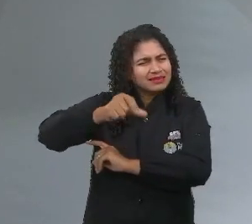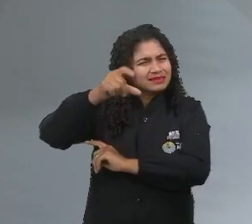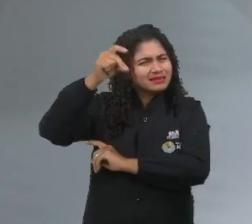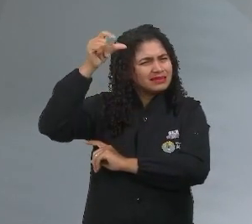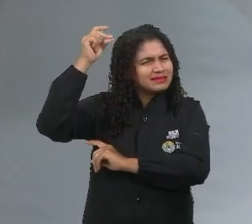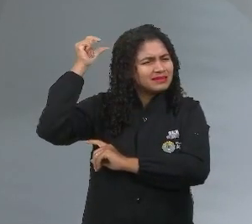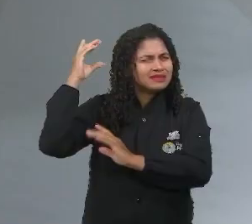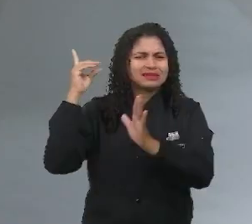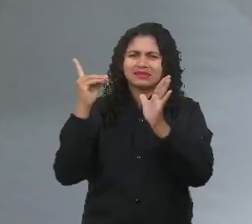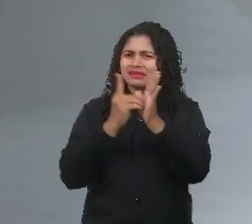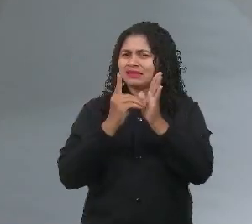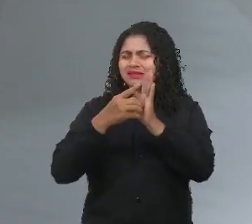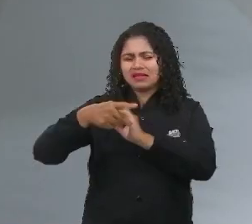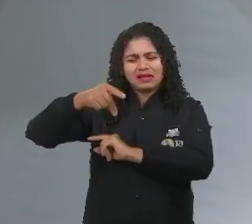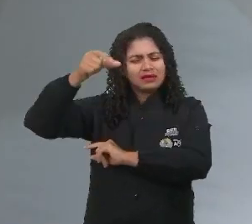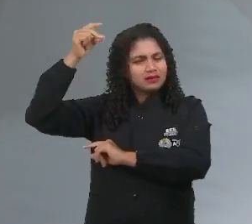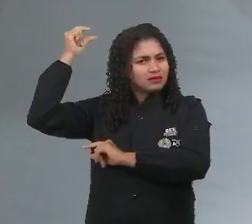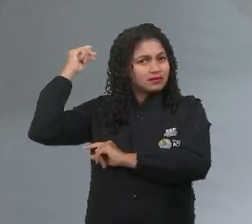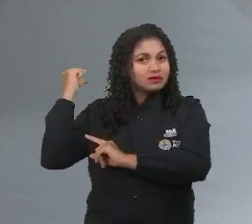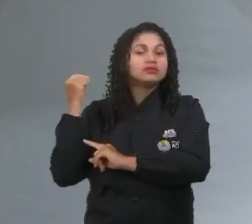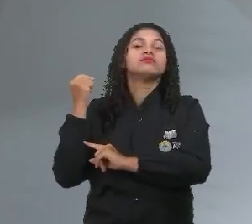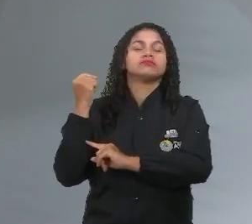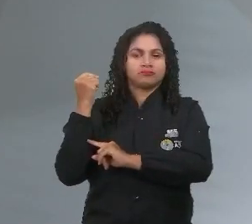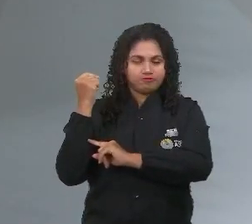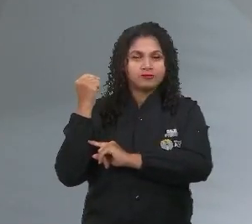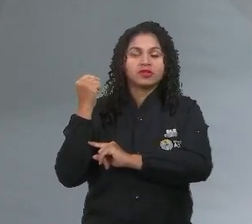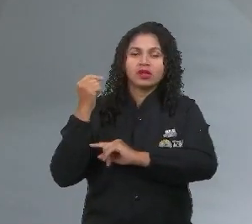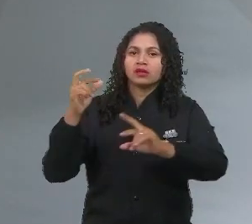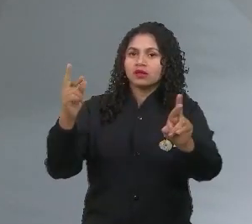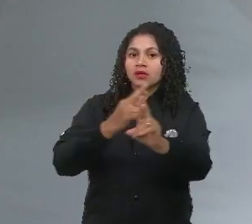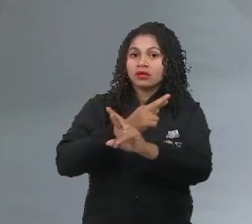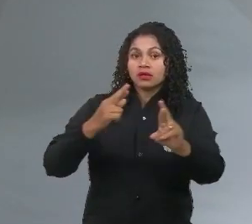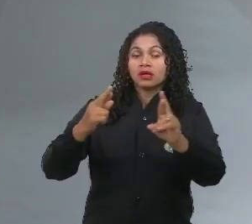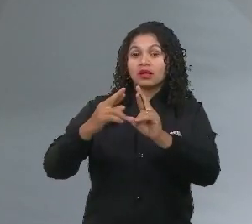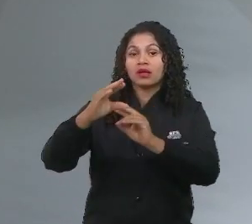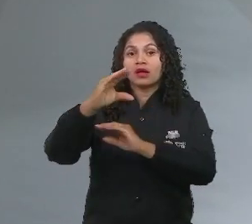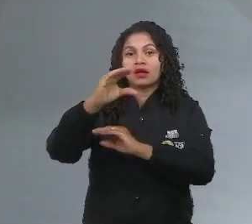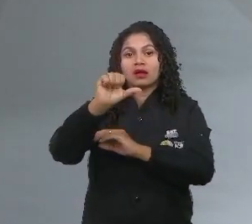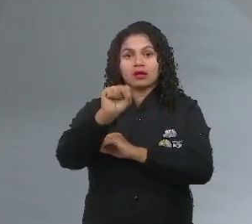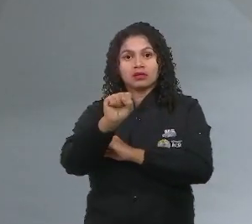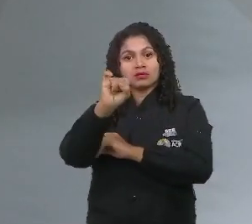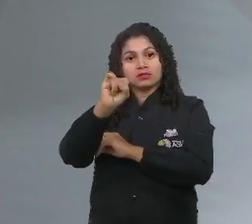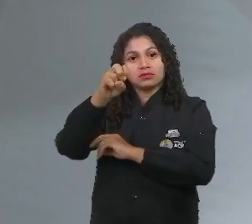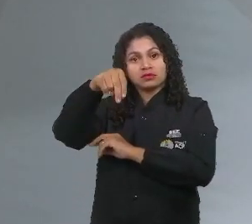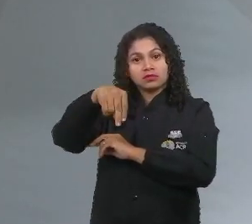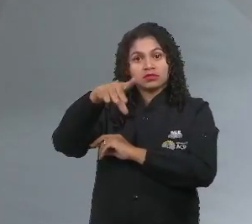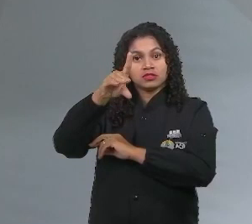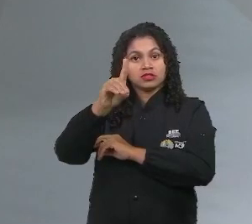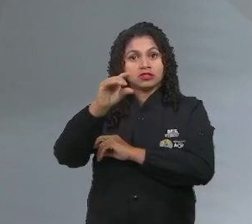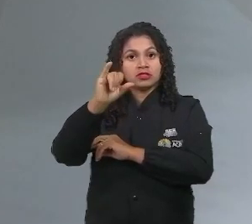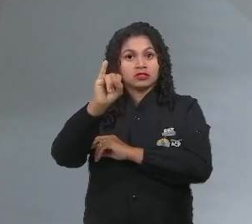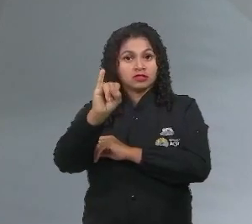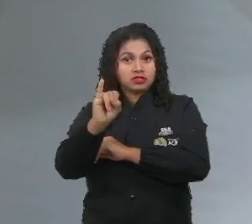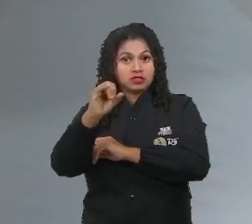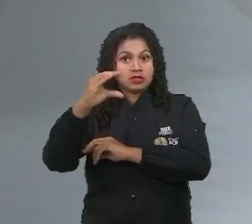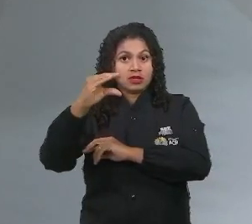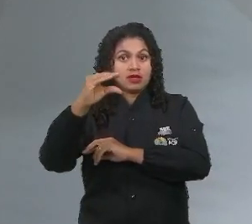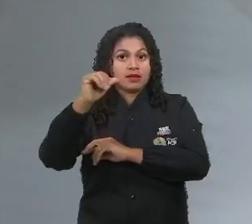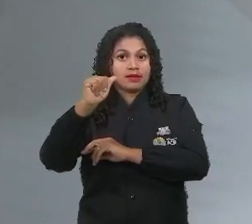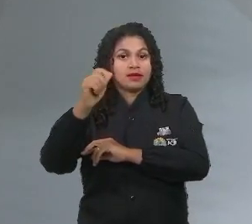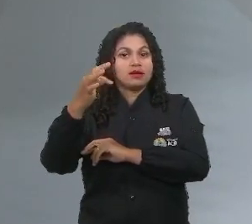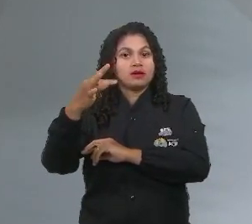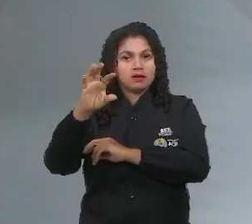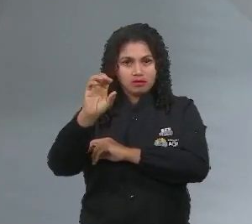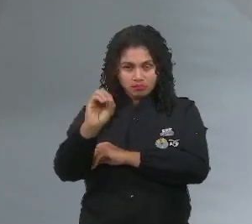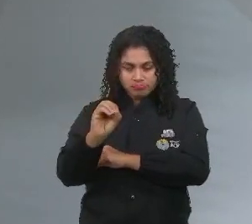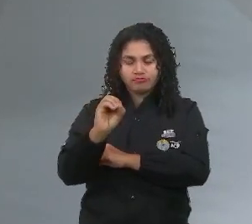atrás, correspondiam essencialmente aos sindicatos, porque nos contextos anteriores somente se observava a